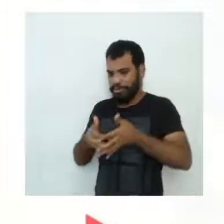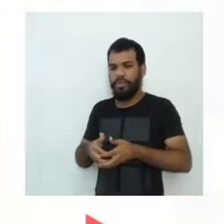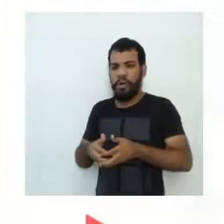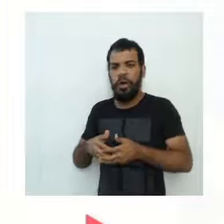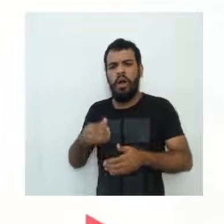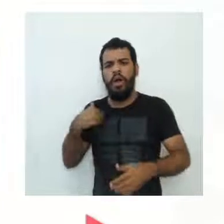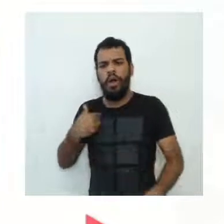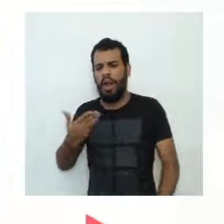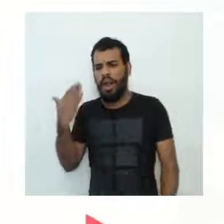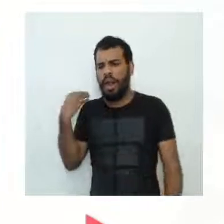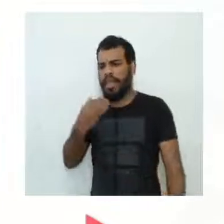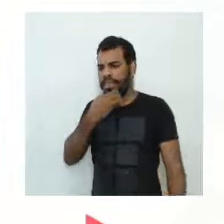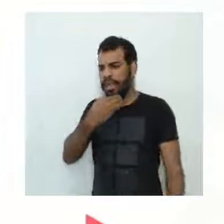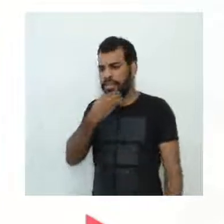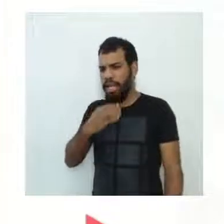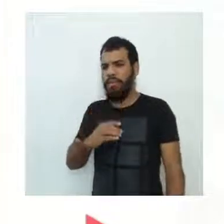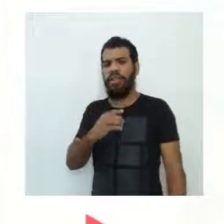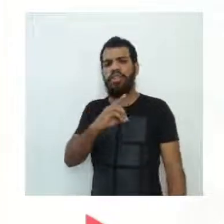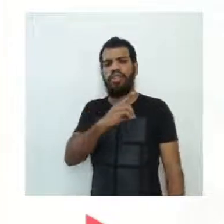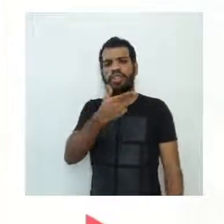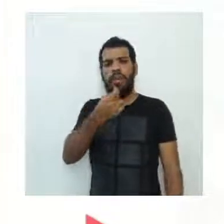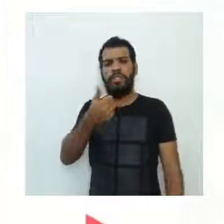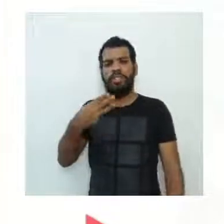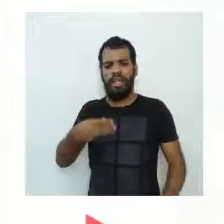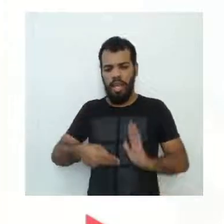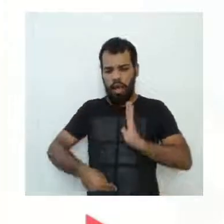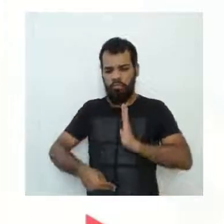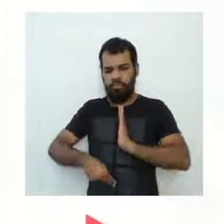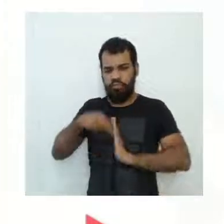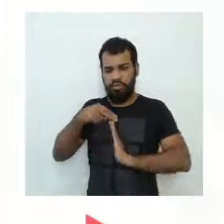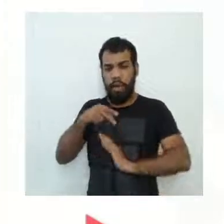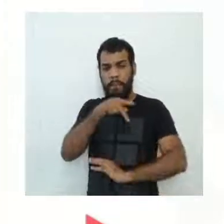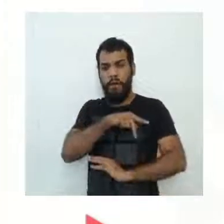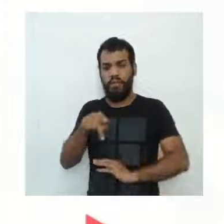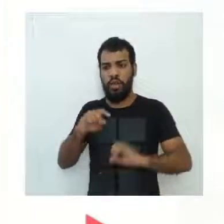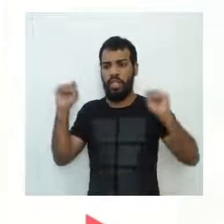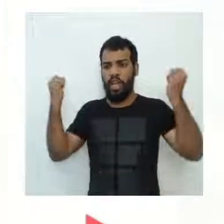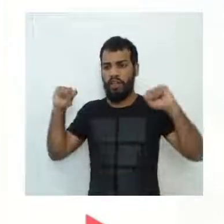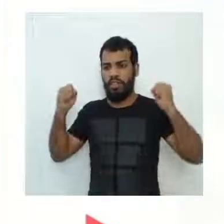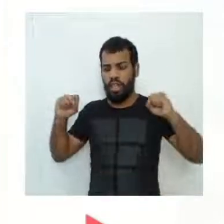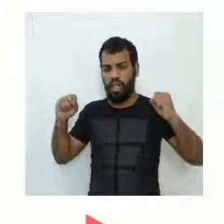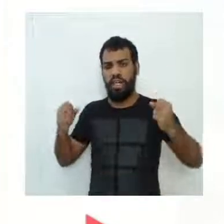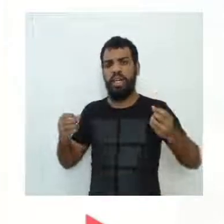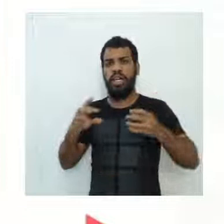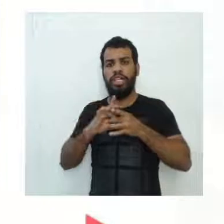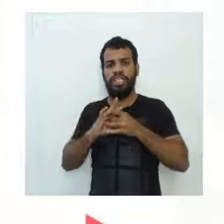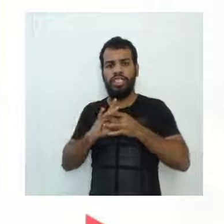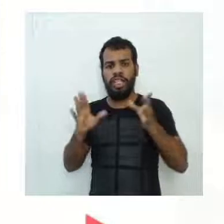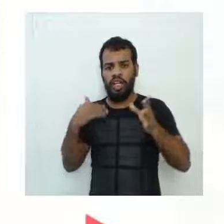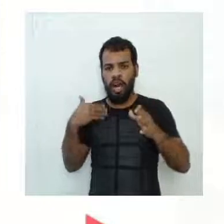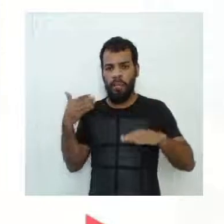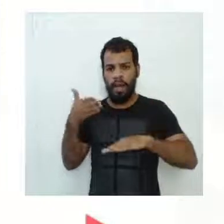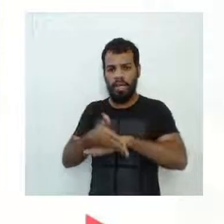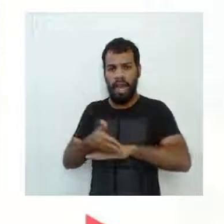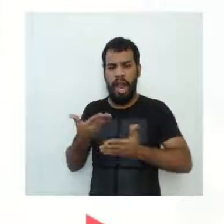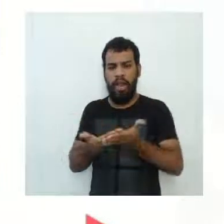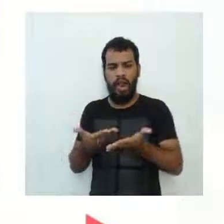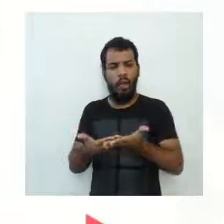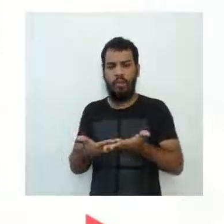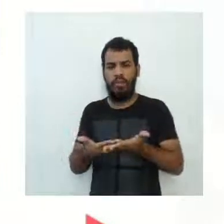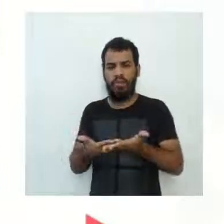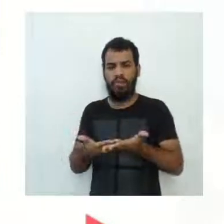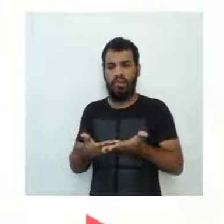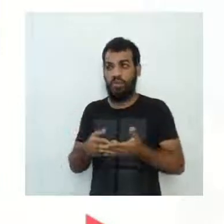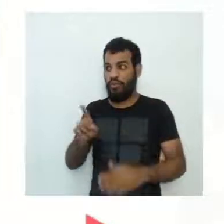em dezembro de 2013, nenhum professor de educação física deixou participar da aula. Você foi